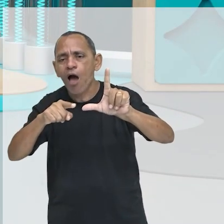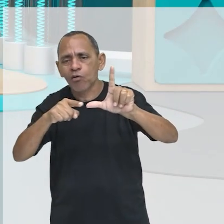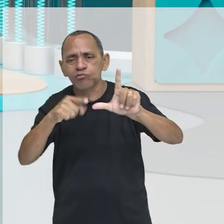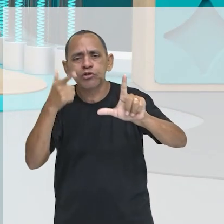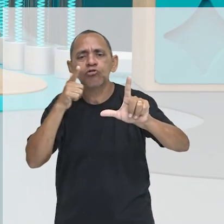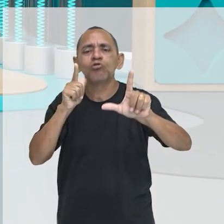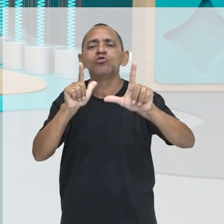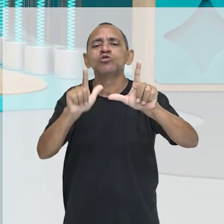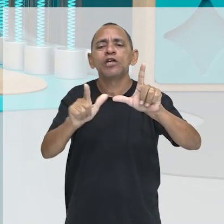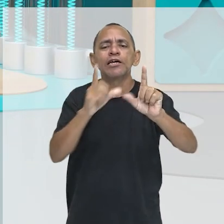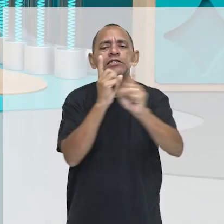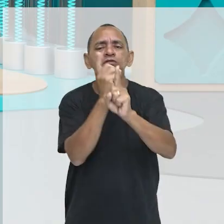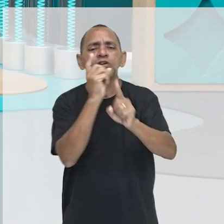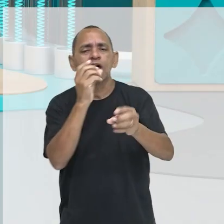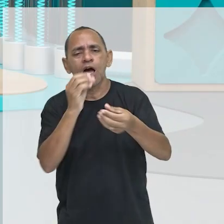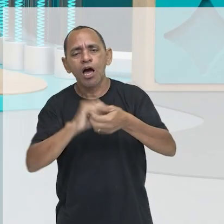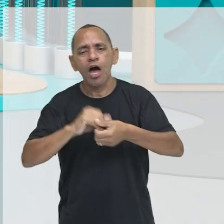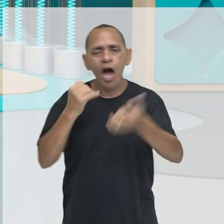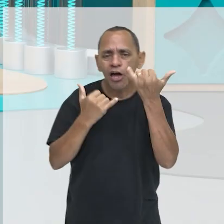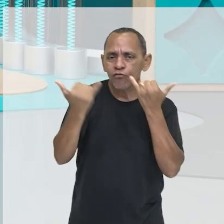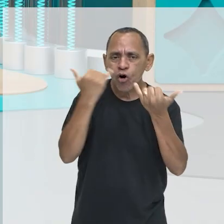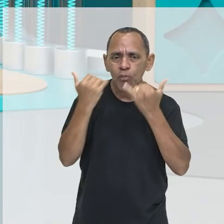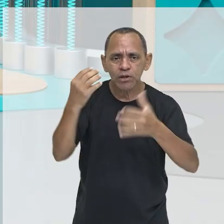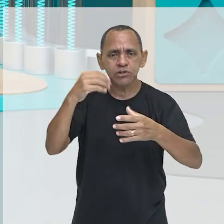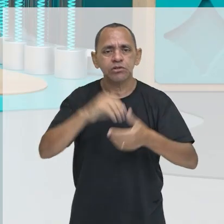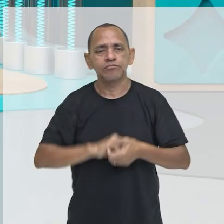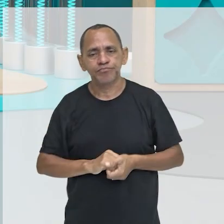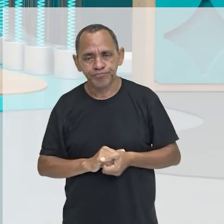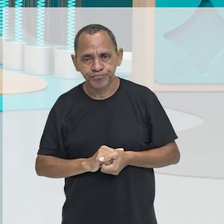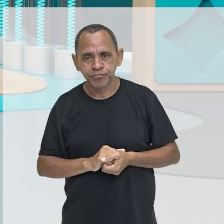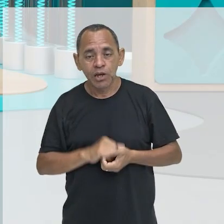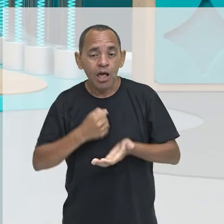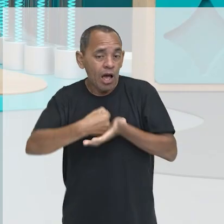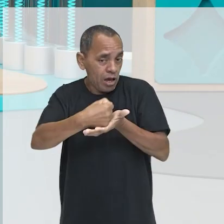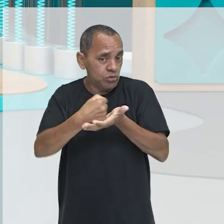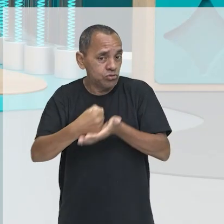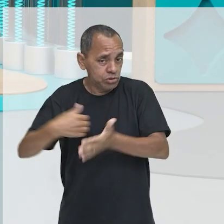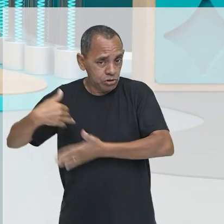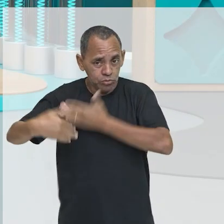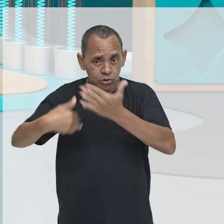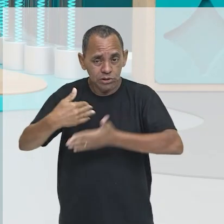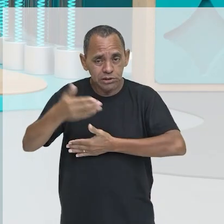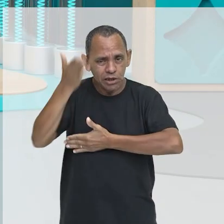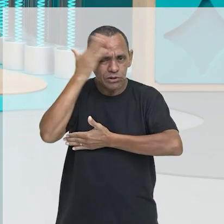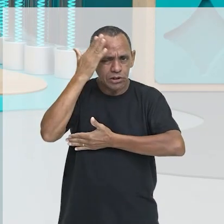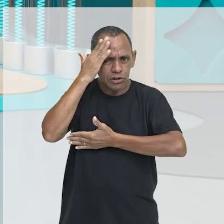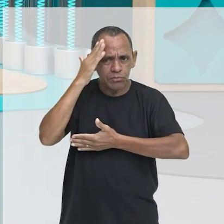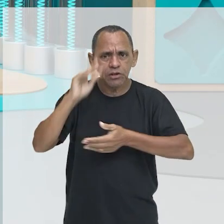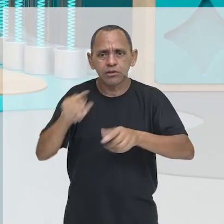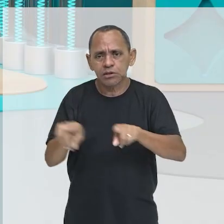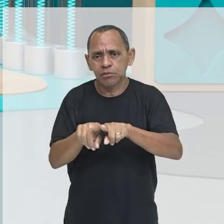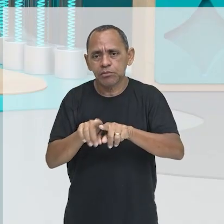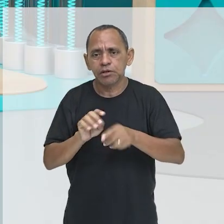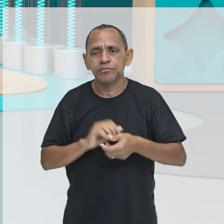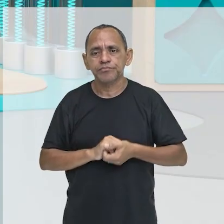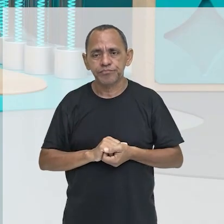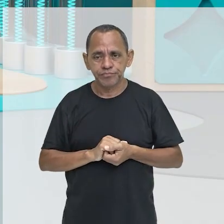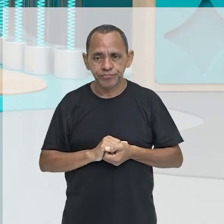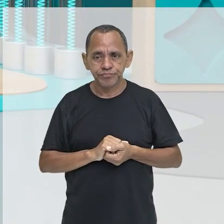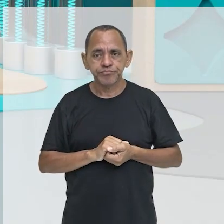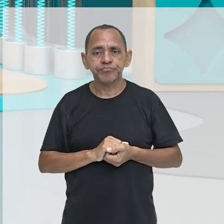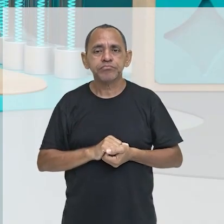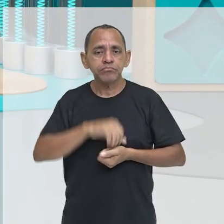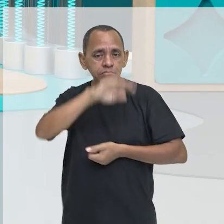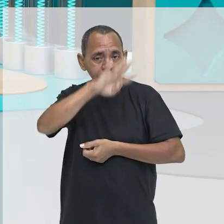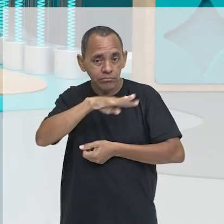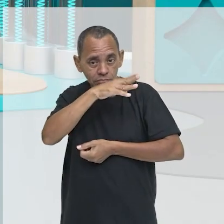texto, normalmente ele traz uma informação extra para o texto, ele ajuda nesse processo de compreensão, assim como a imagem.